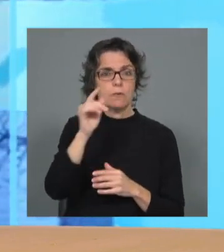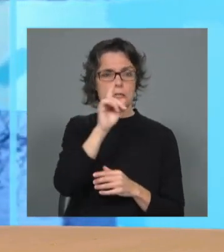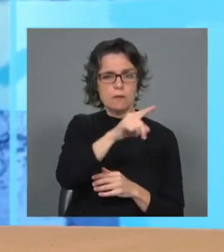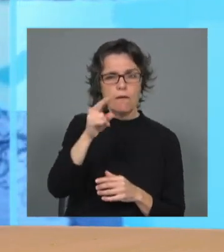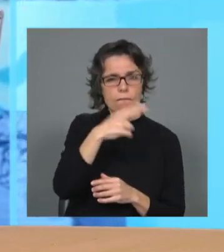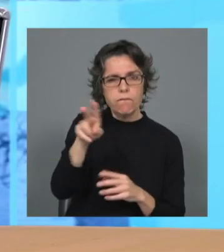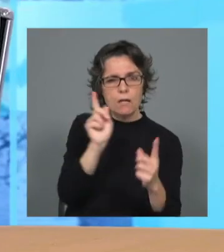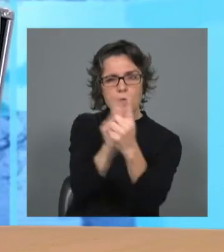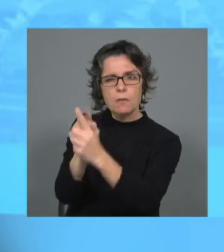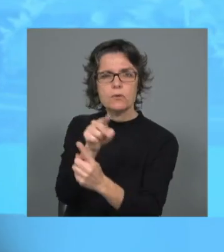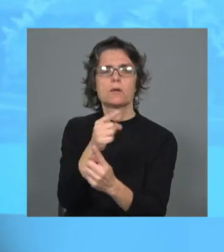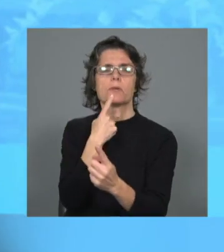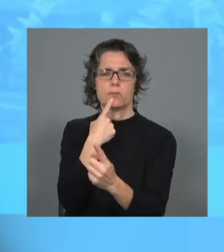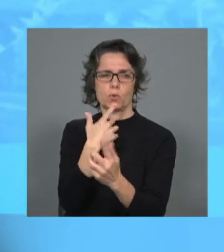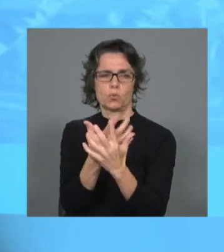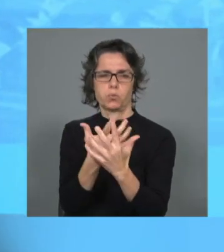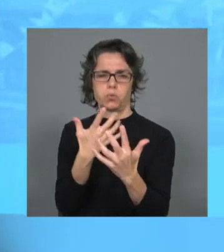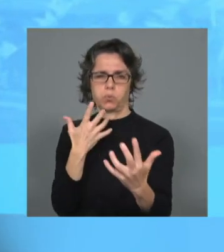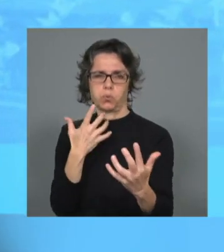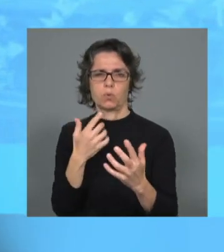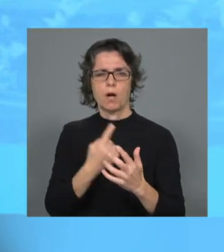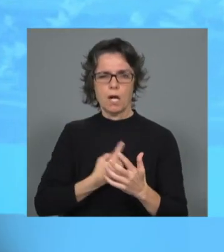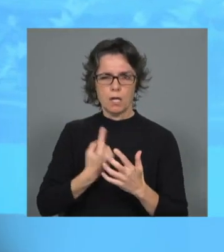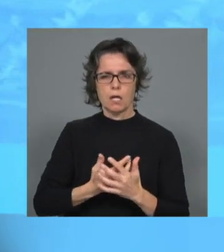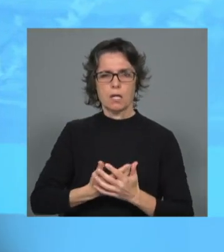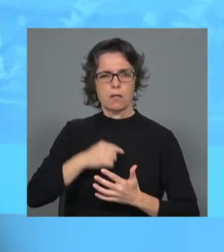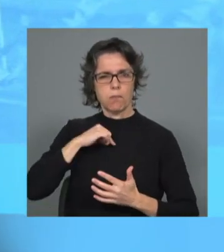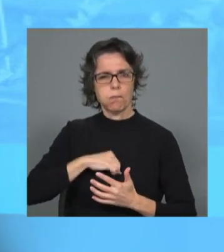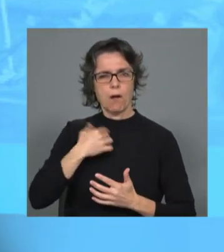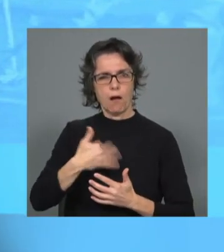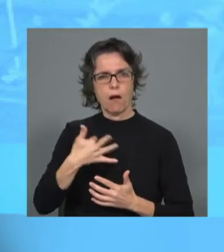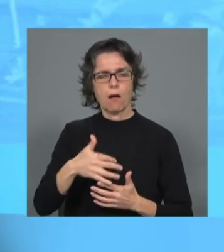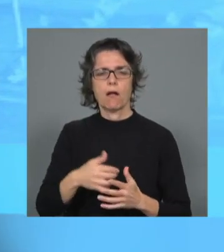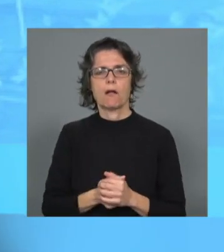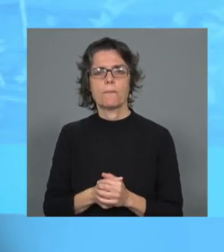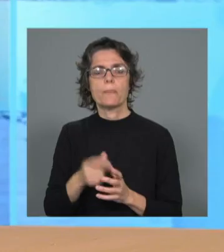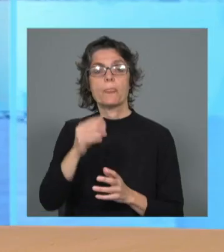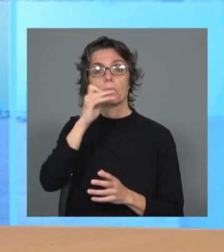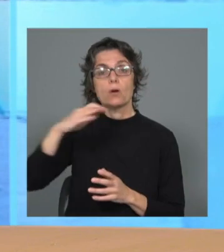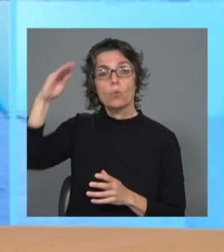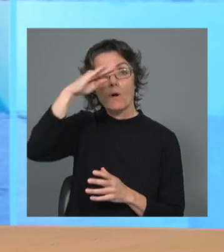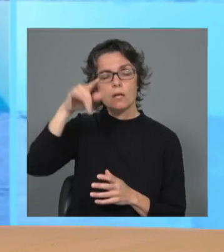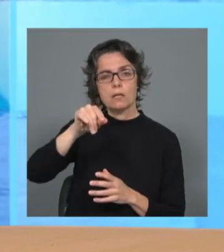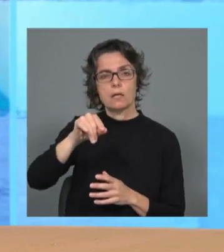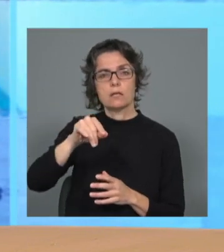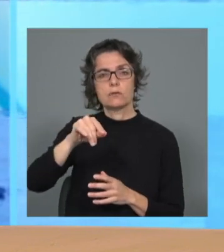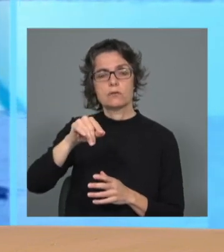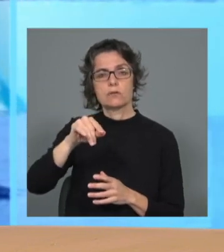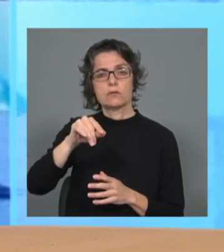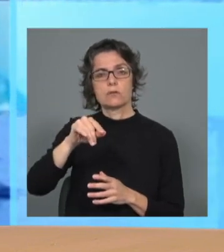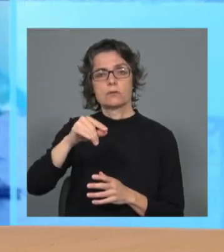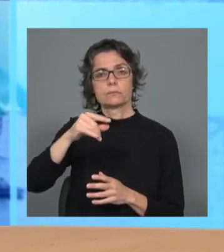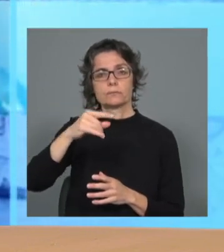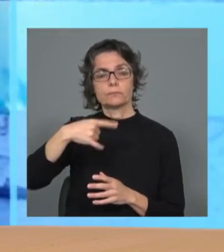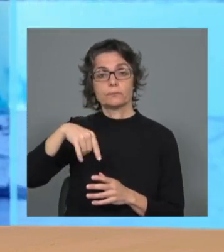sós. É impactante na região do Alentejo, muitas vezes o testemunho que chega, ou que a gente verifica no lugar, quando se diz